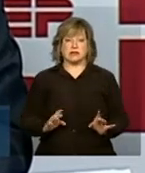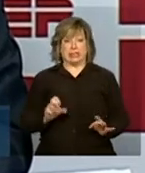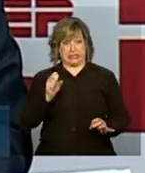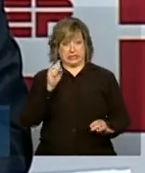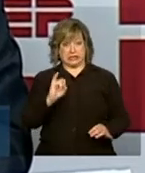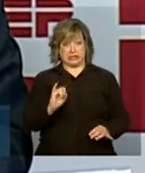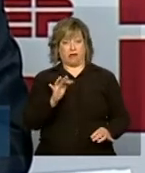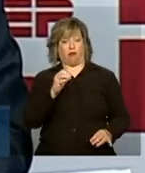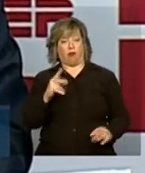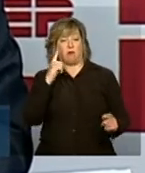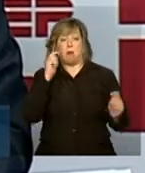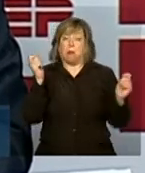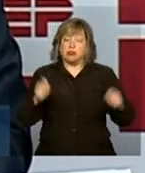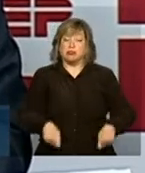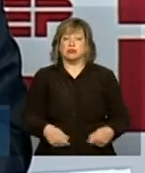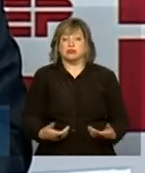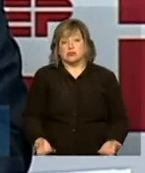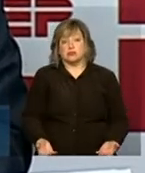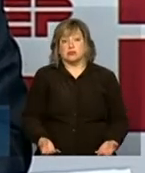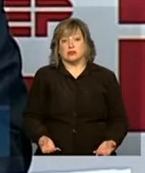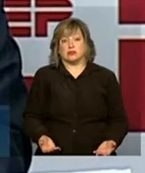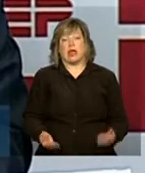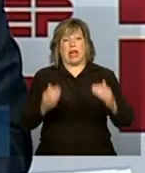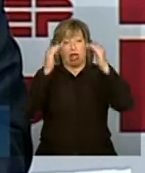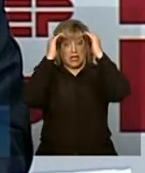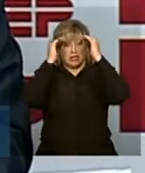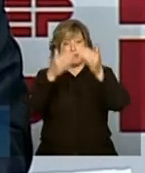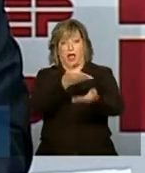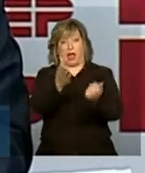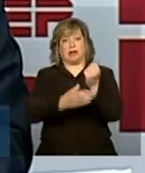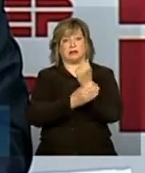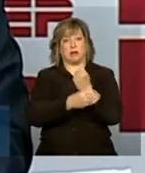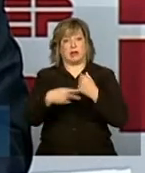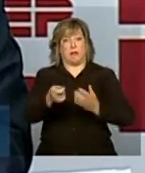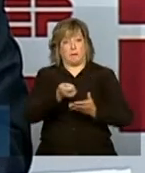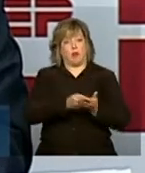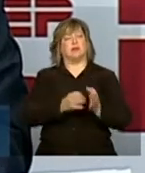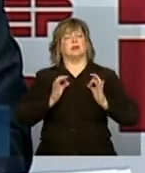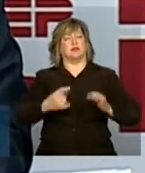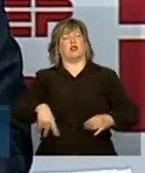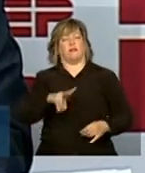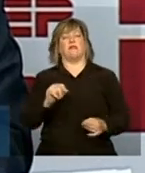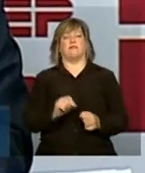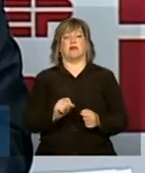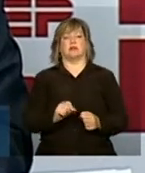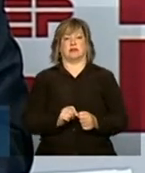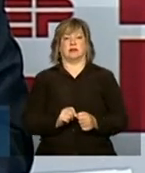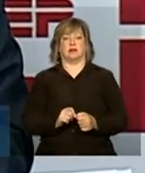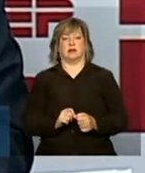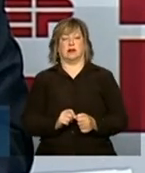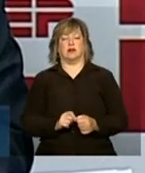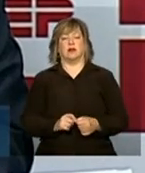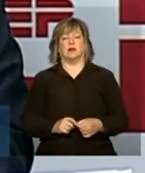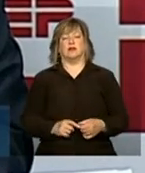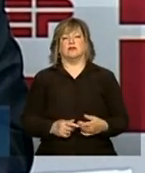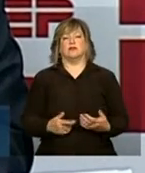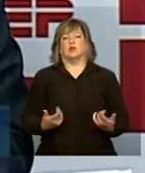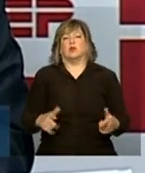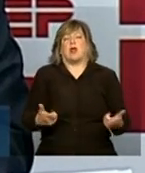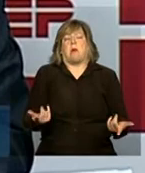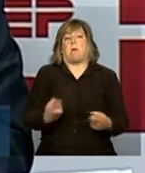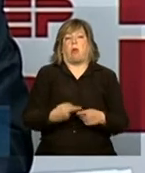for possível, respeitando a segurança do exame, seguramente nós o faremos. Não há por que